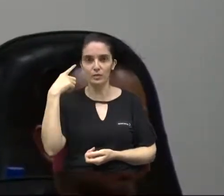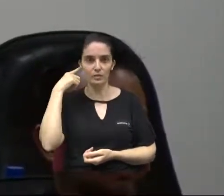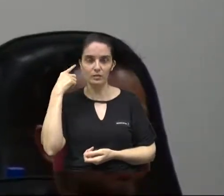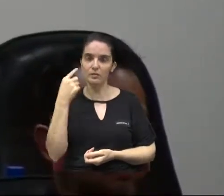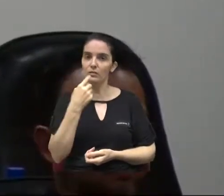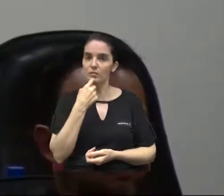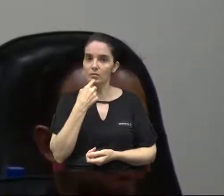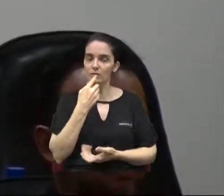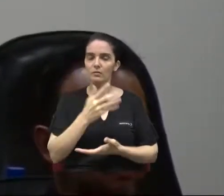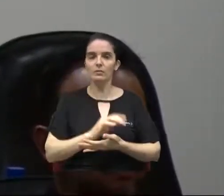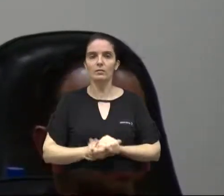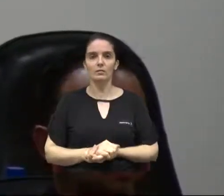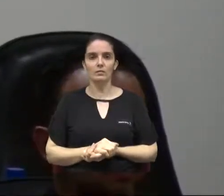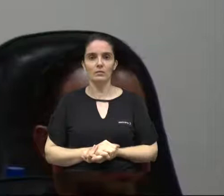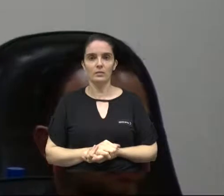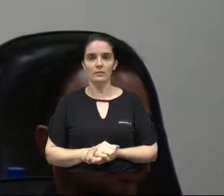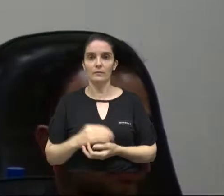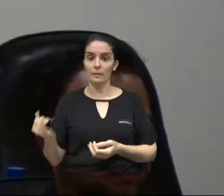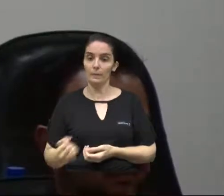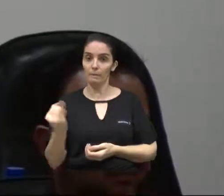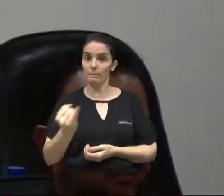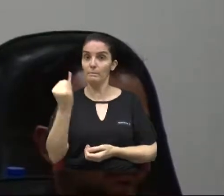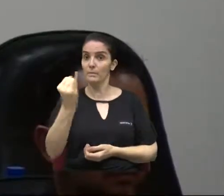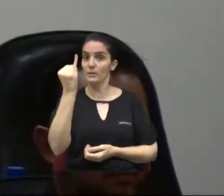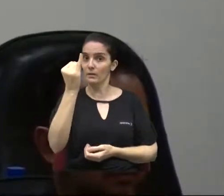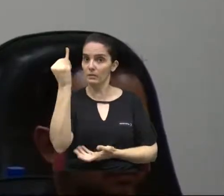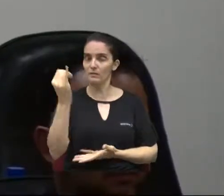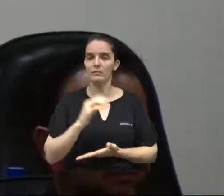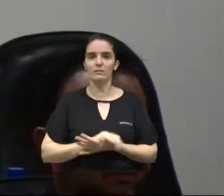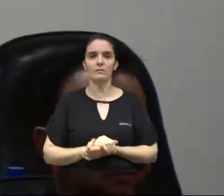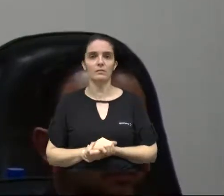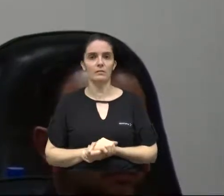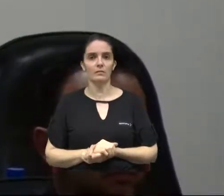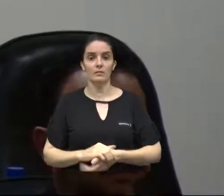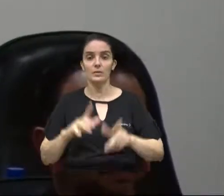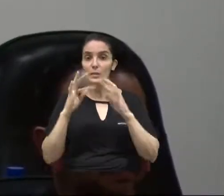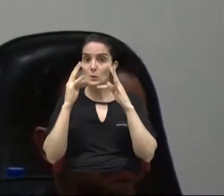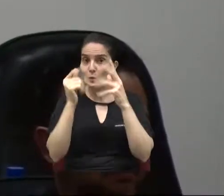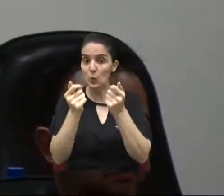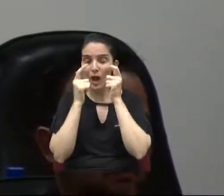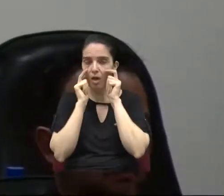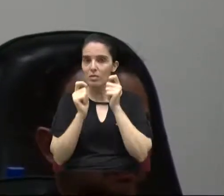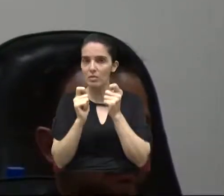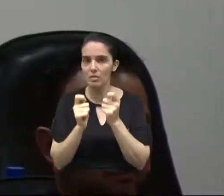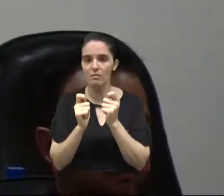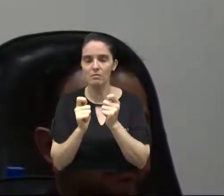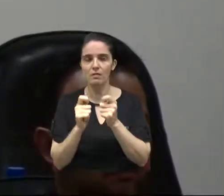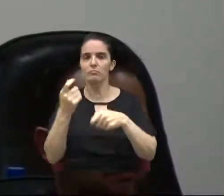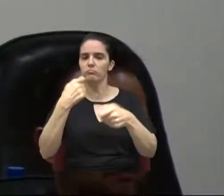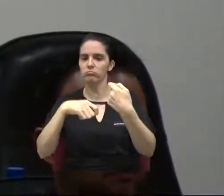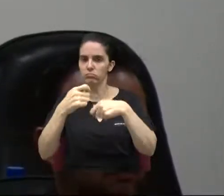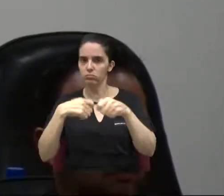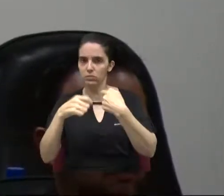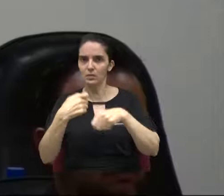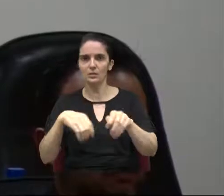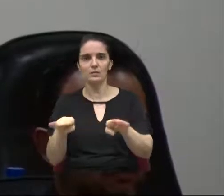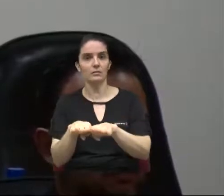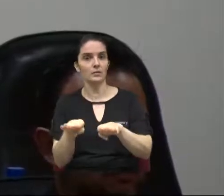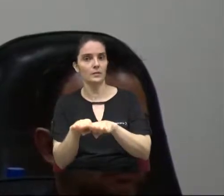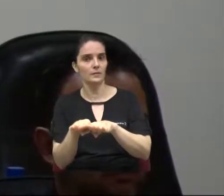no caso. Então, é de extrema importância nós estarmos atentos, e as administrações, de que